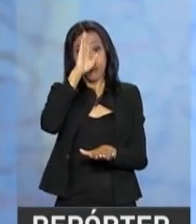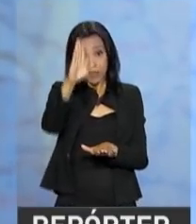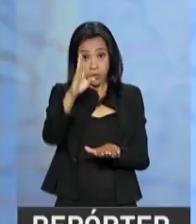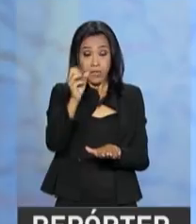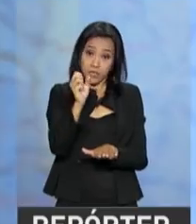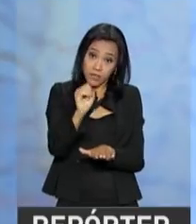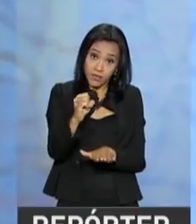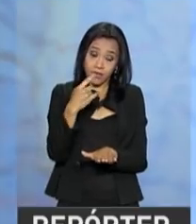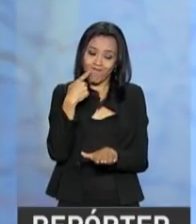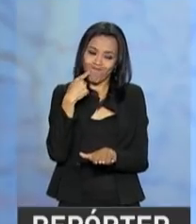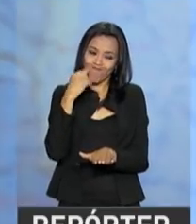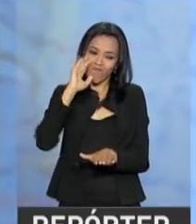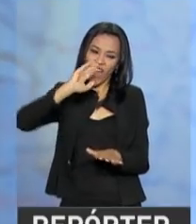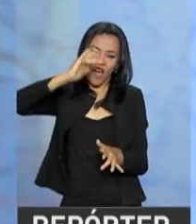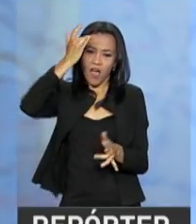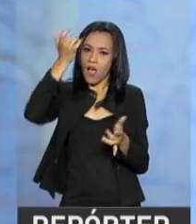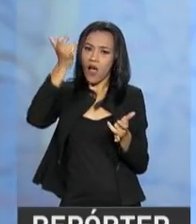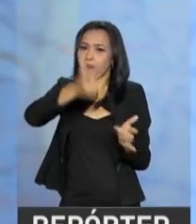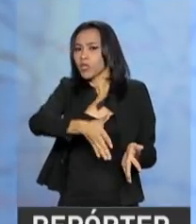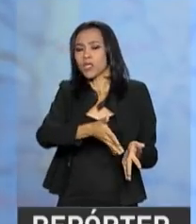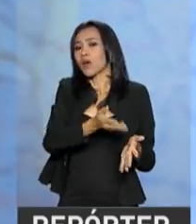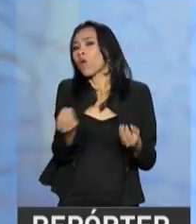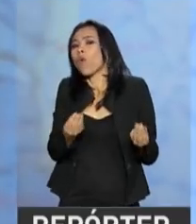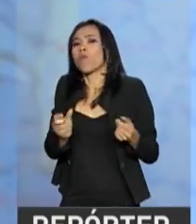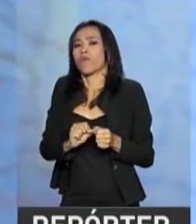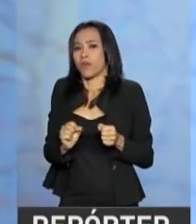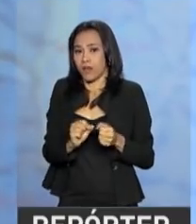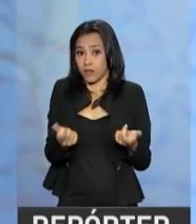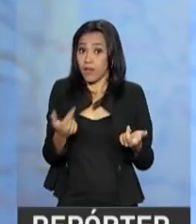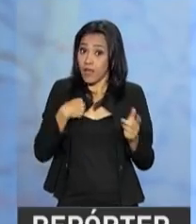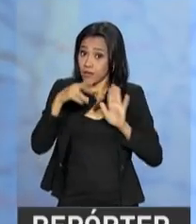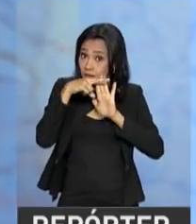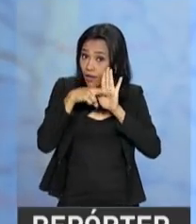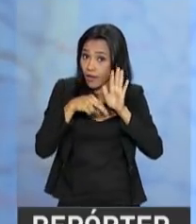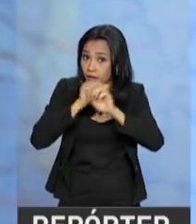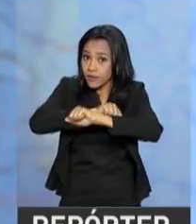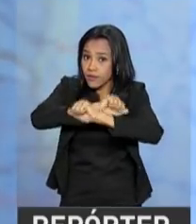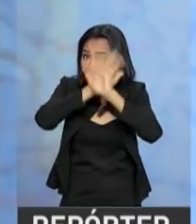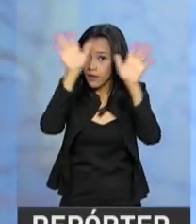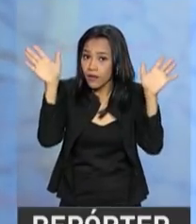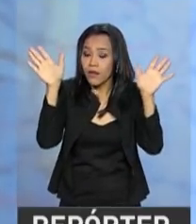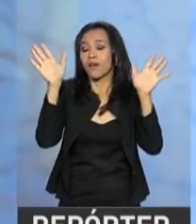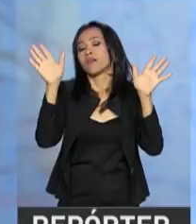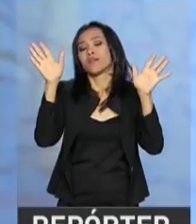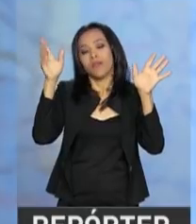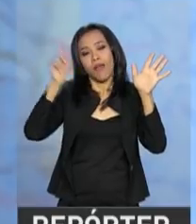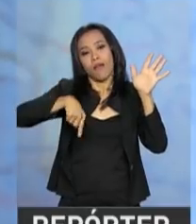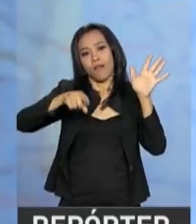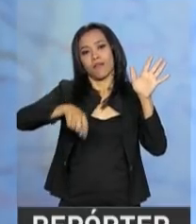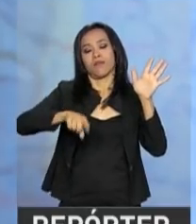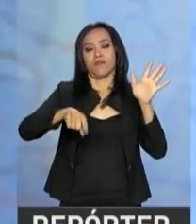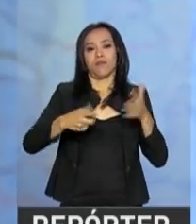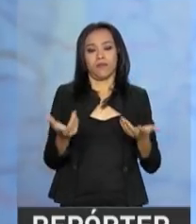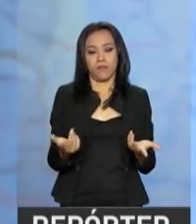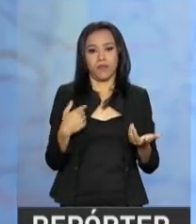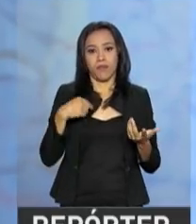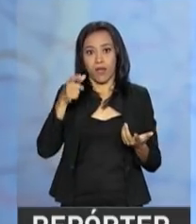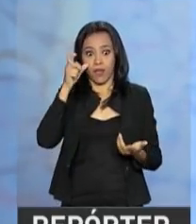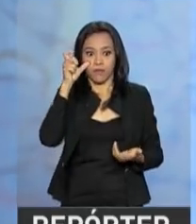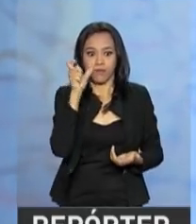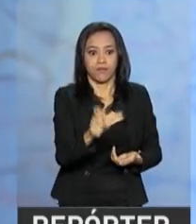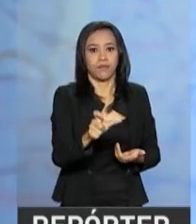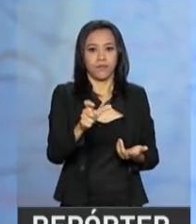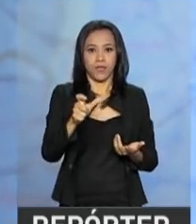momento se ele quiser sair do negócio como ele sai essas regras bem claras e bem definidas é que farão a atração dos novos